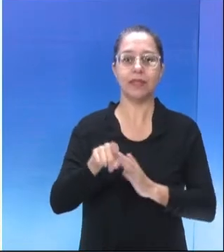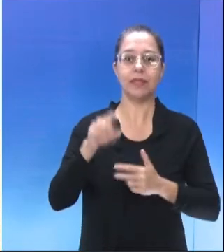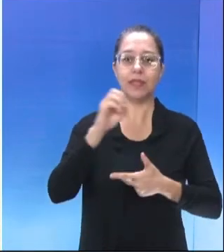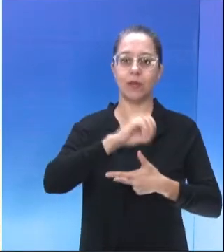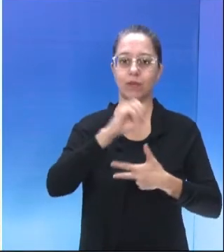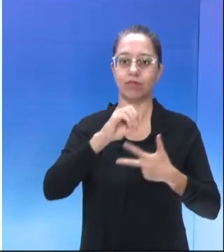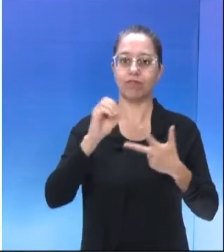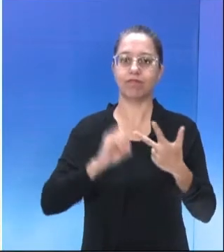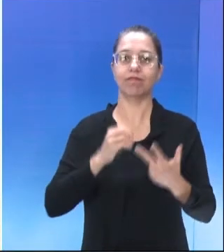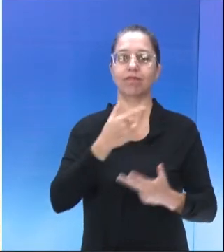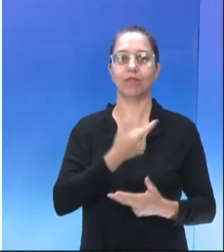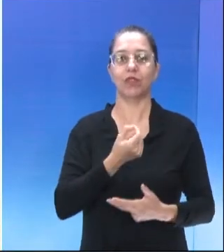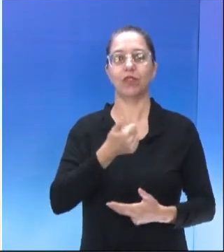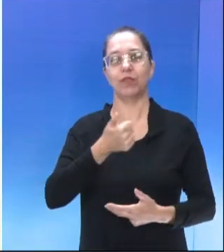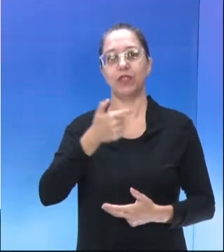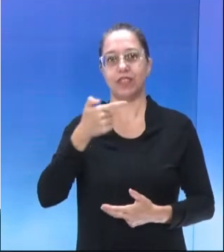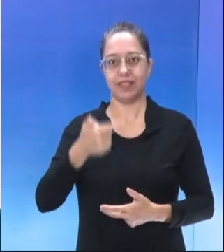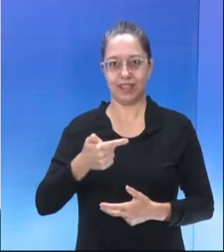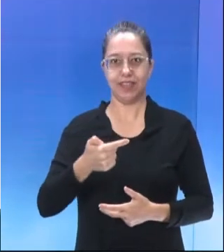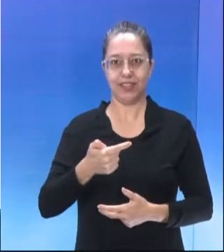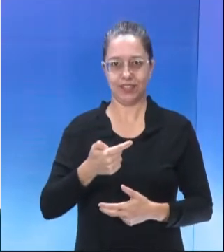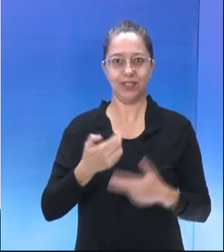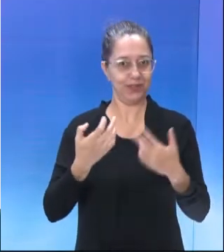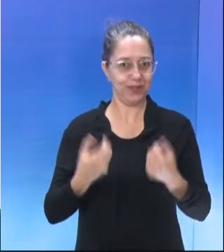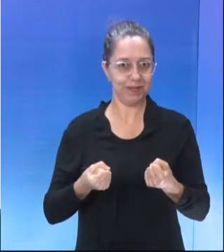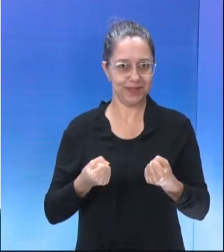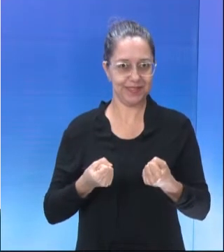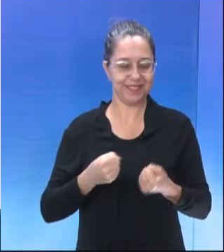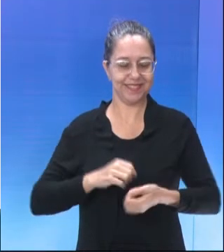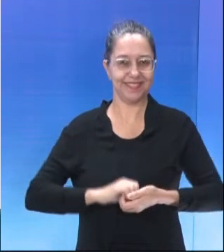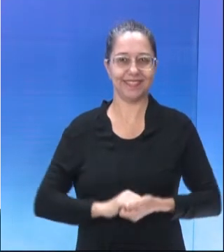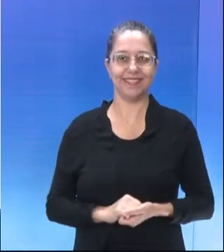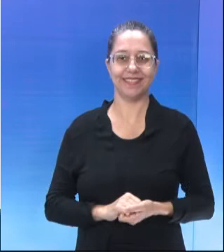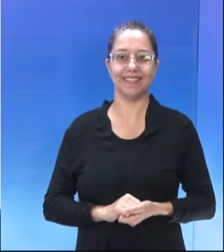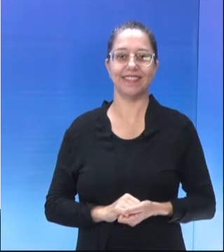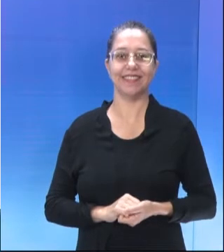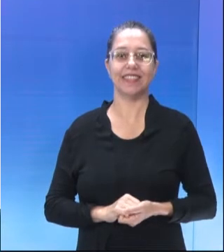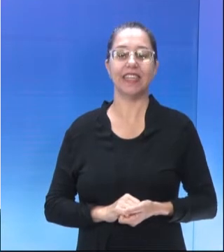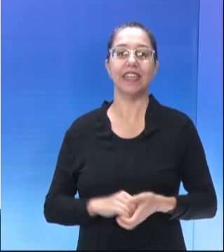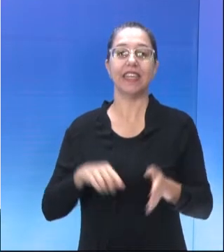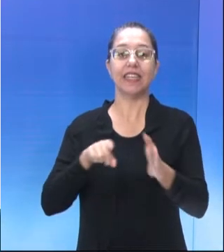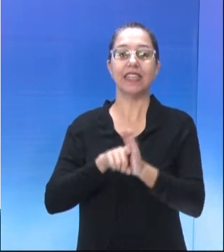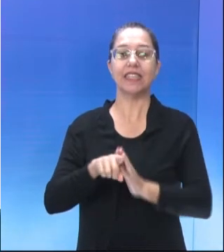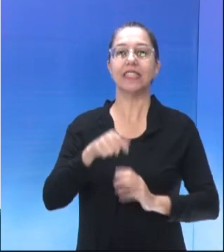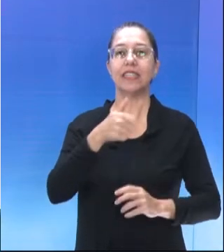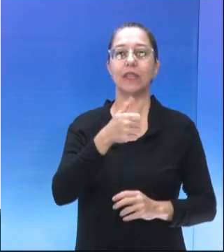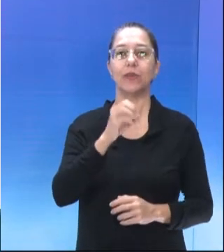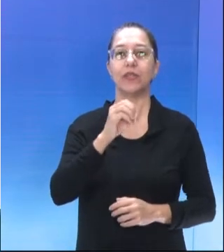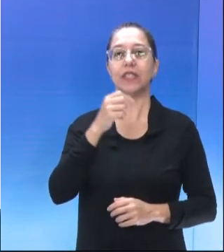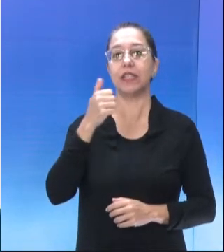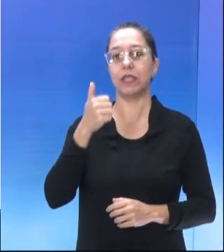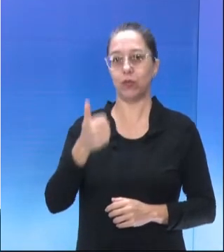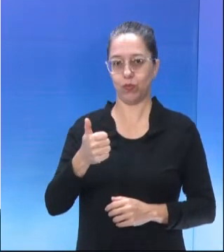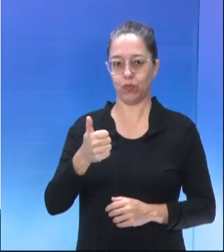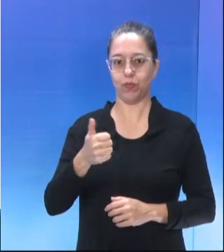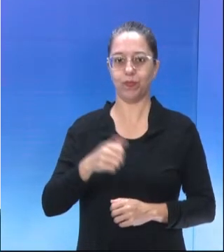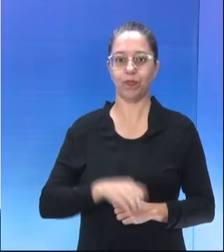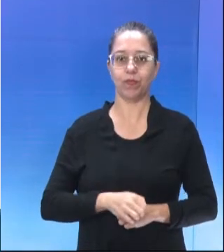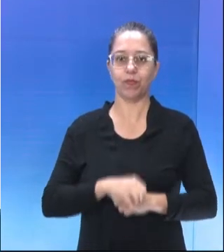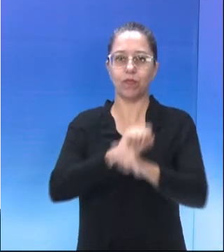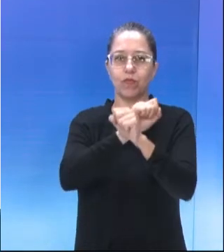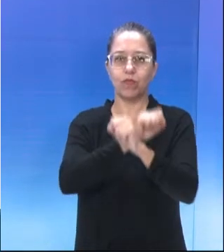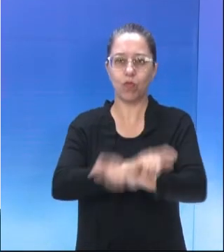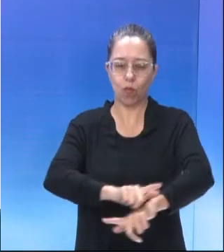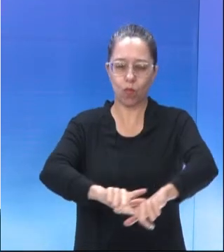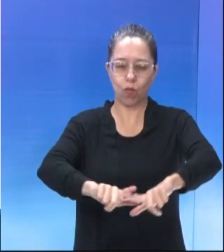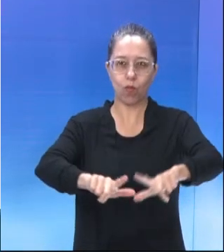Enem 2017, vamos que vamos, tá? Olha só, questão número 101. O deserto é